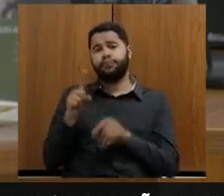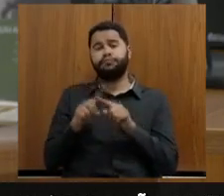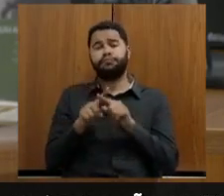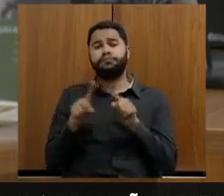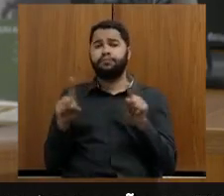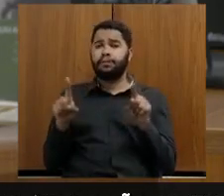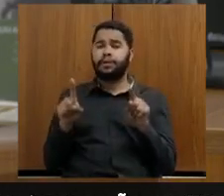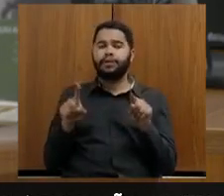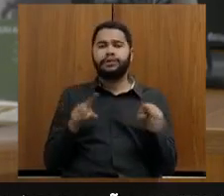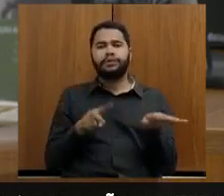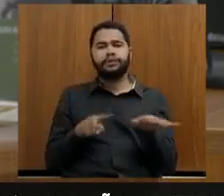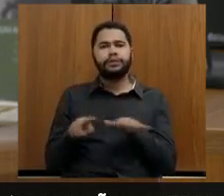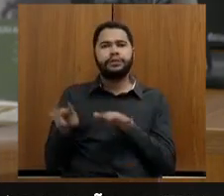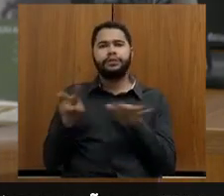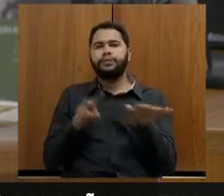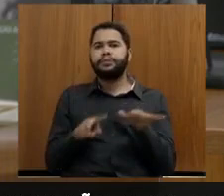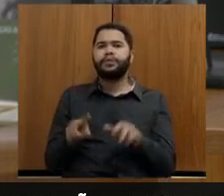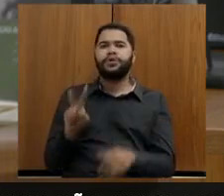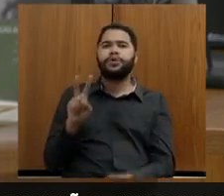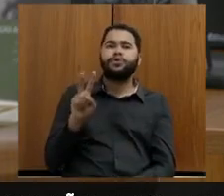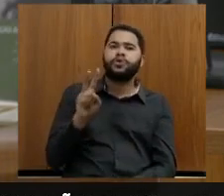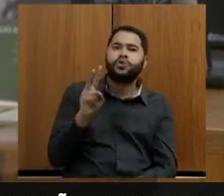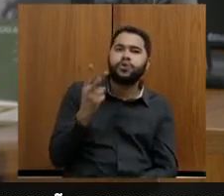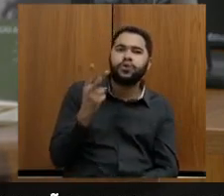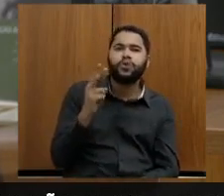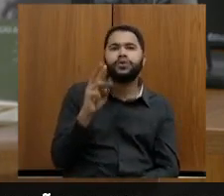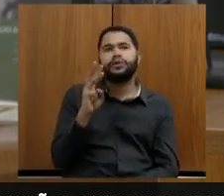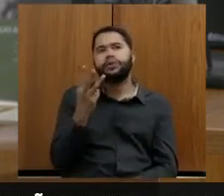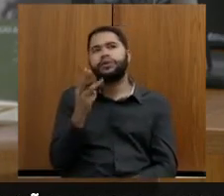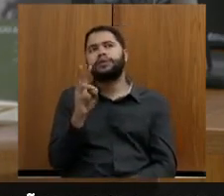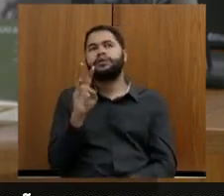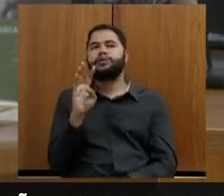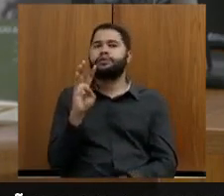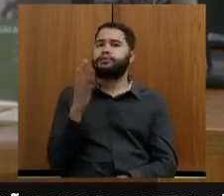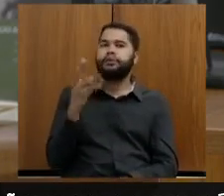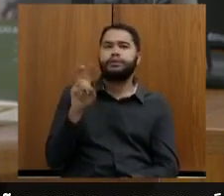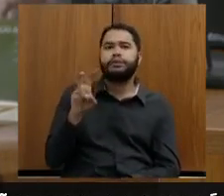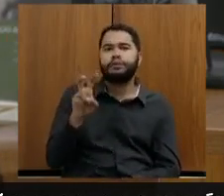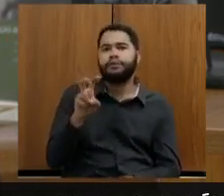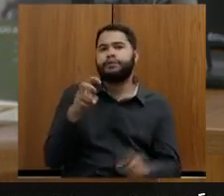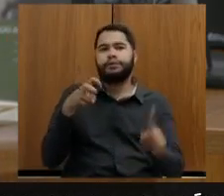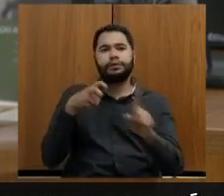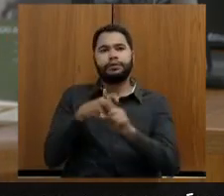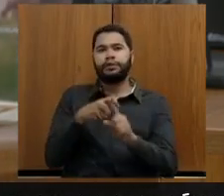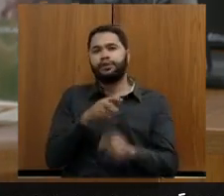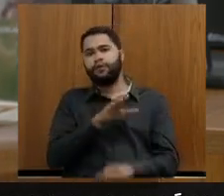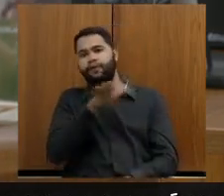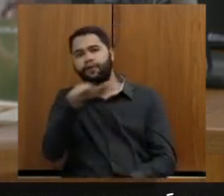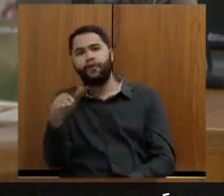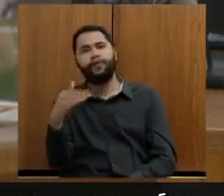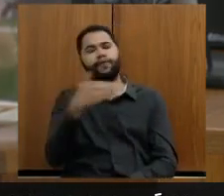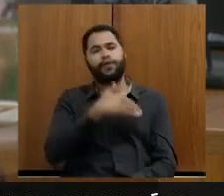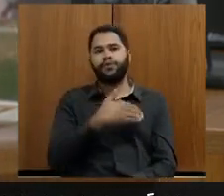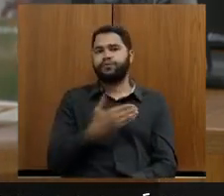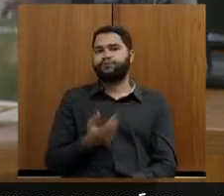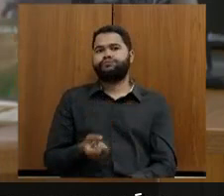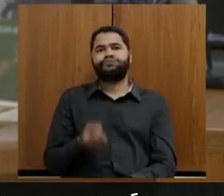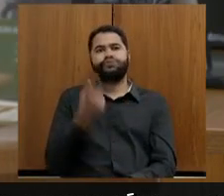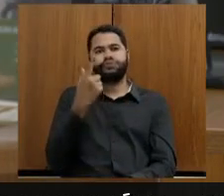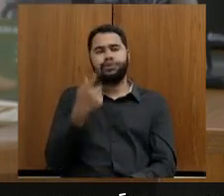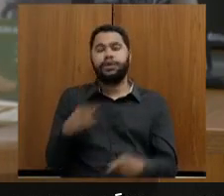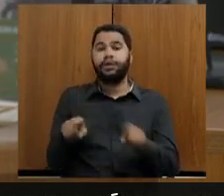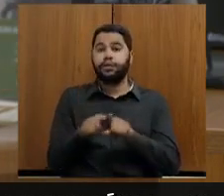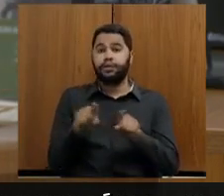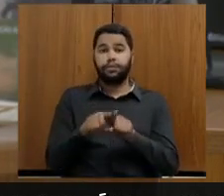cedo Toda semana é dois três quatro cinco acidentes quando eu vou em volta né é impressionante e na